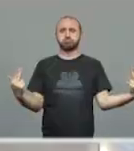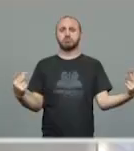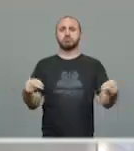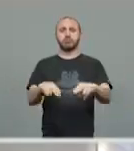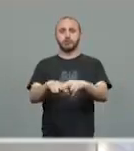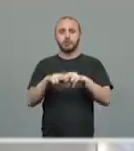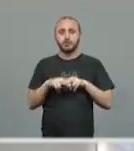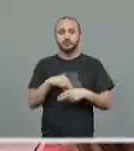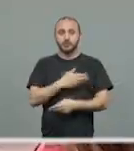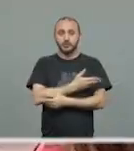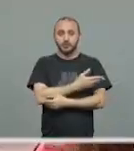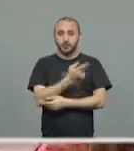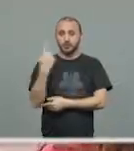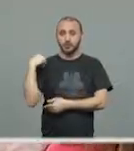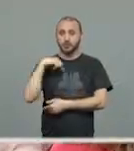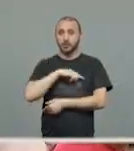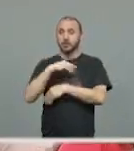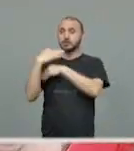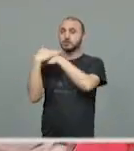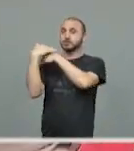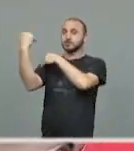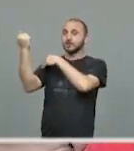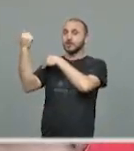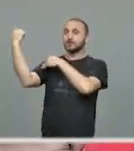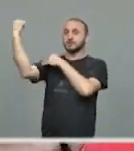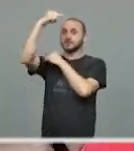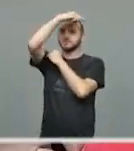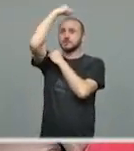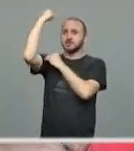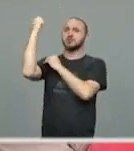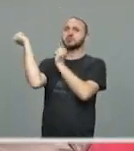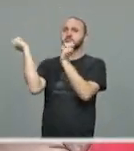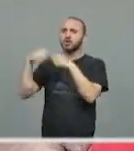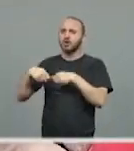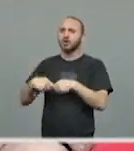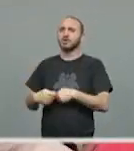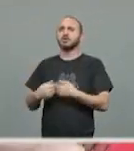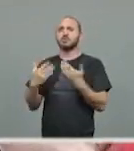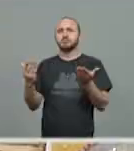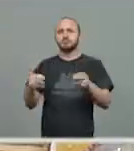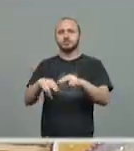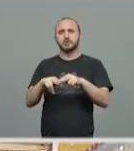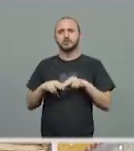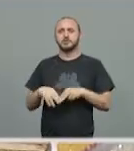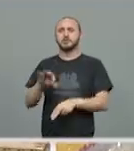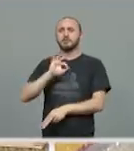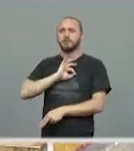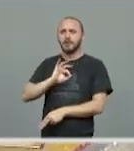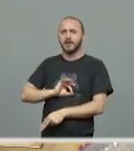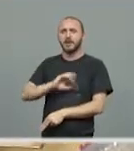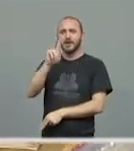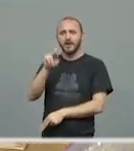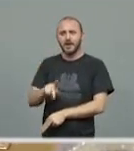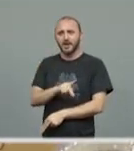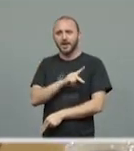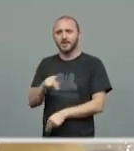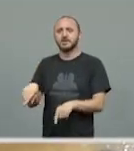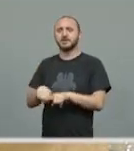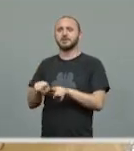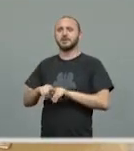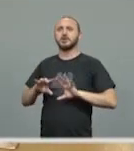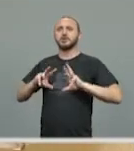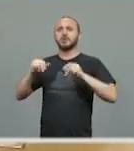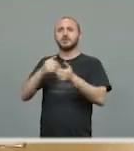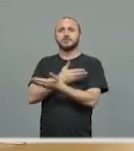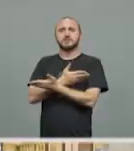lado, você é chamado a ser santo, diga. Você é chamado a ser santo. Padre, você é chamado a ser santo, você também.